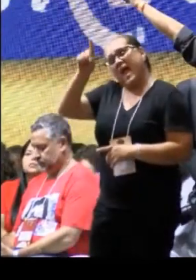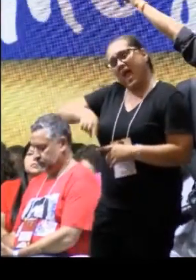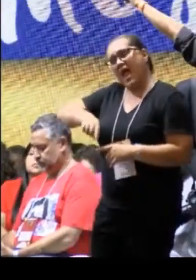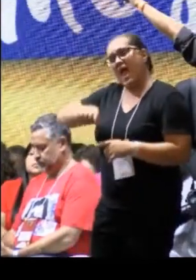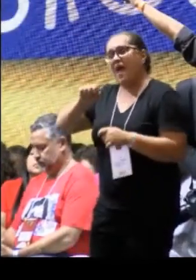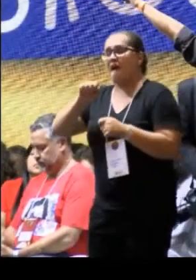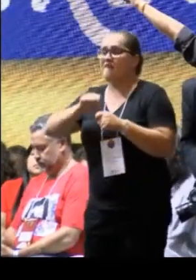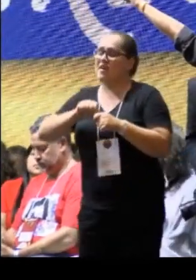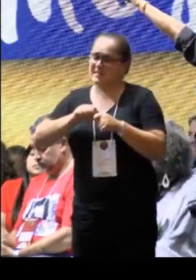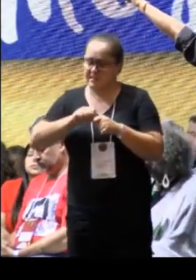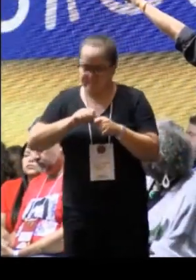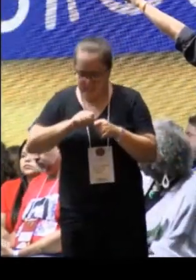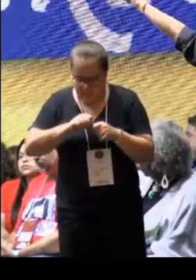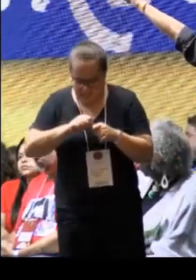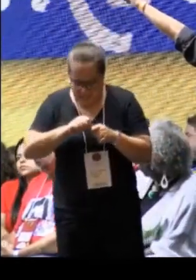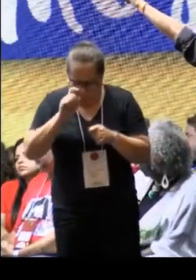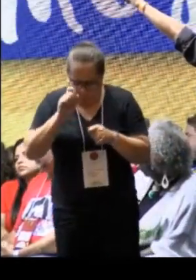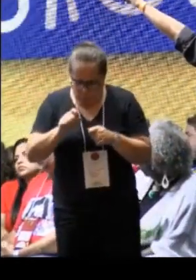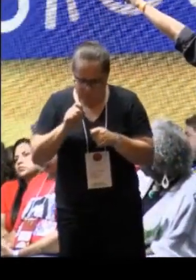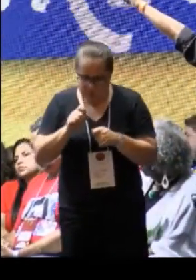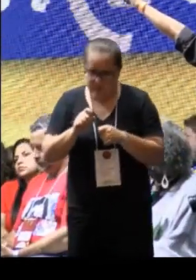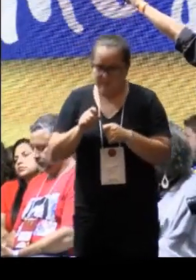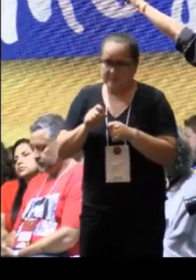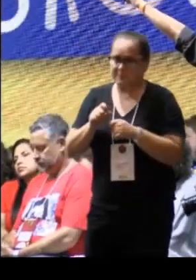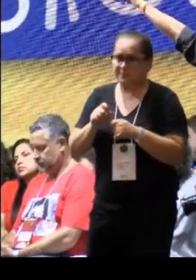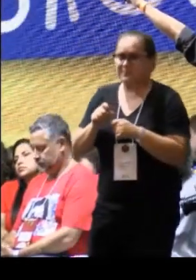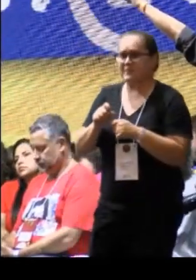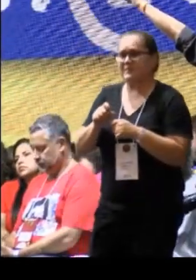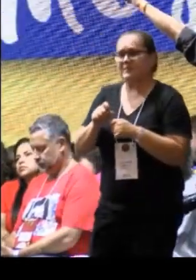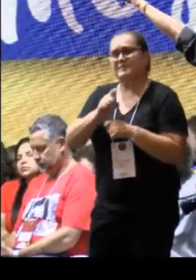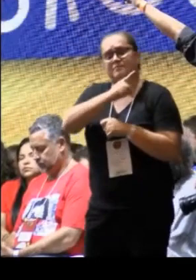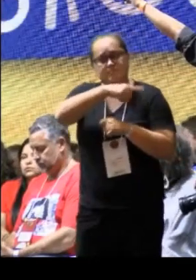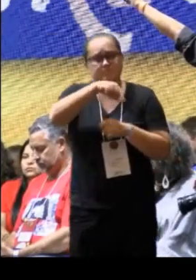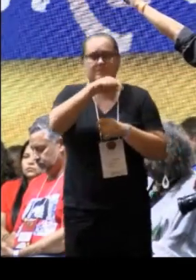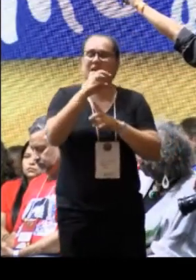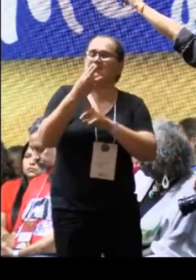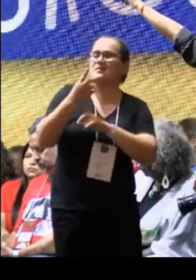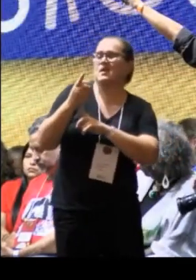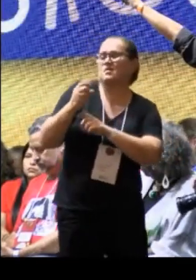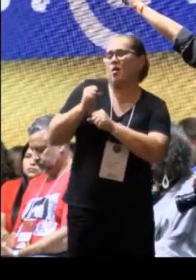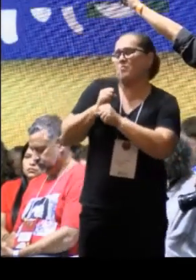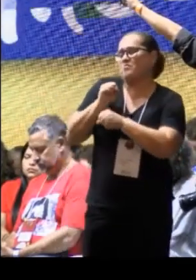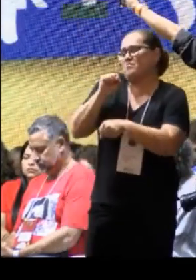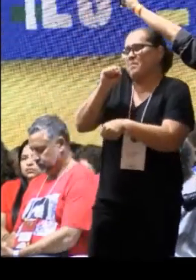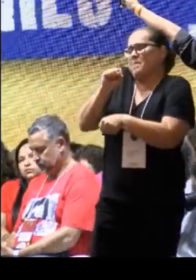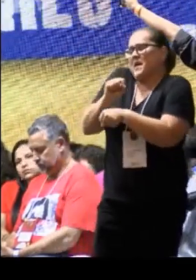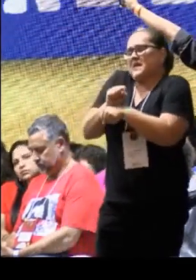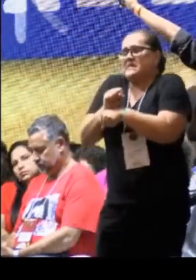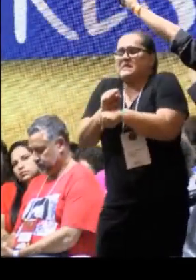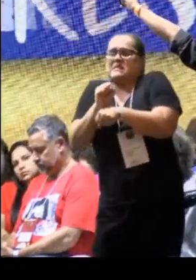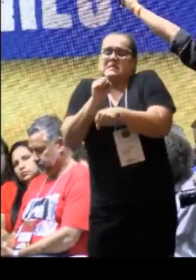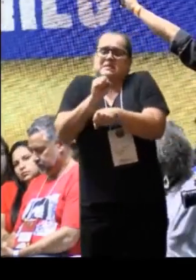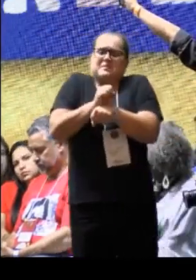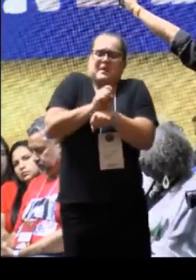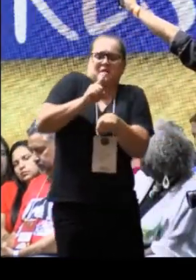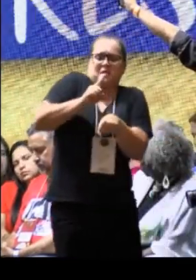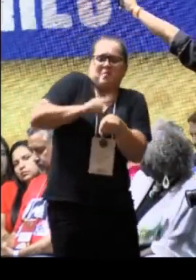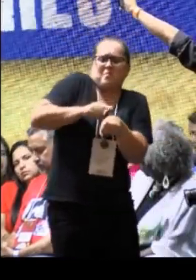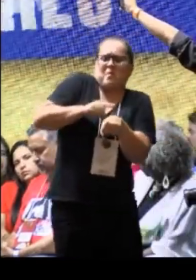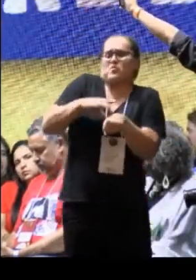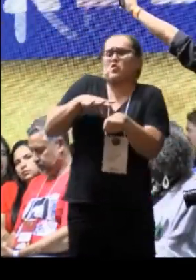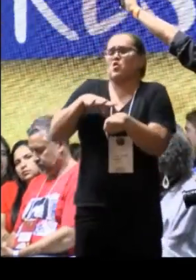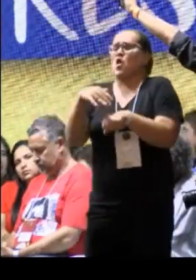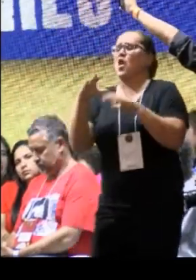É fazer a regulação constitucional que está parada há 31 anos à espera de um momento de coragem do